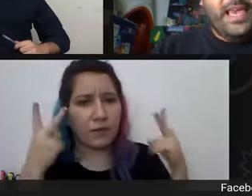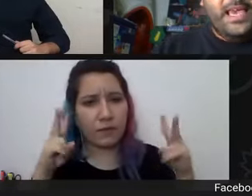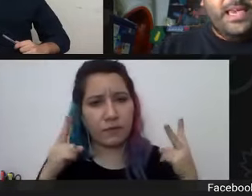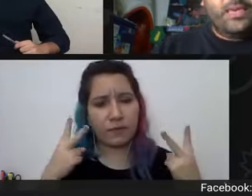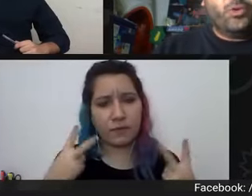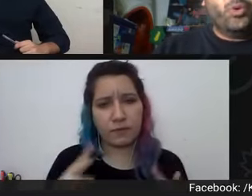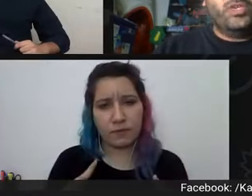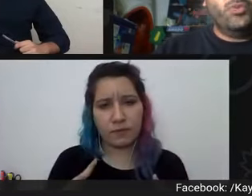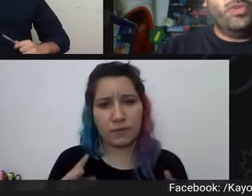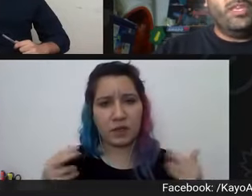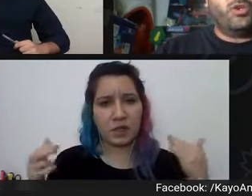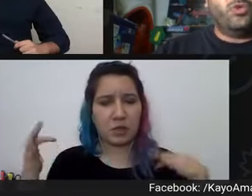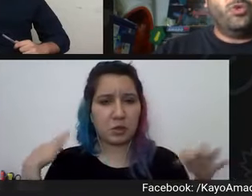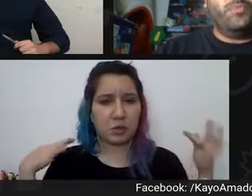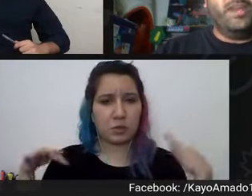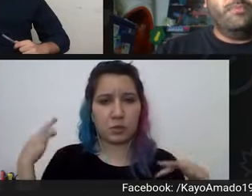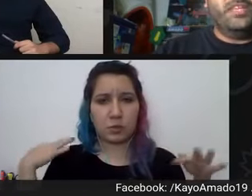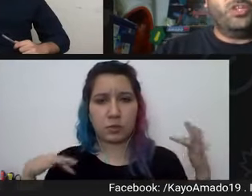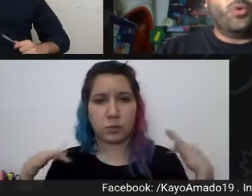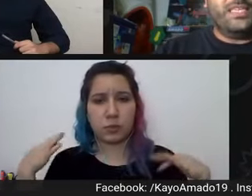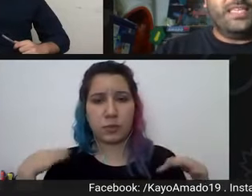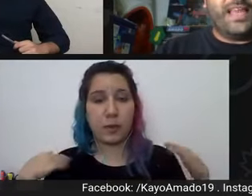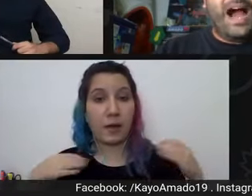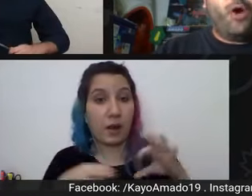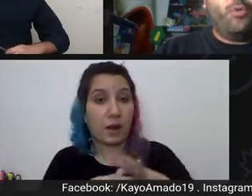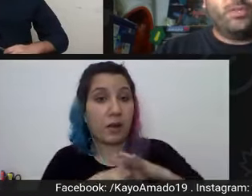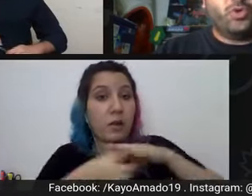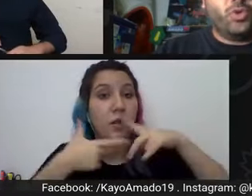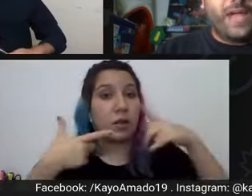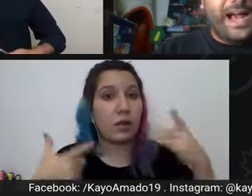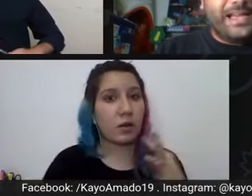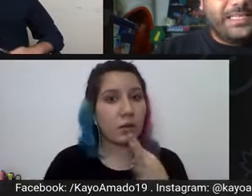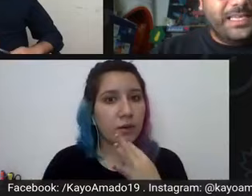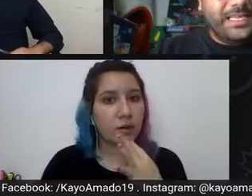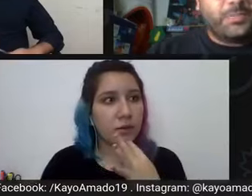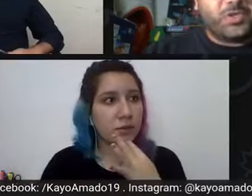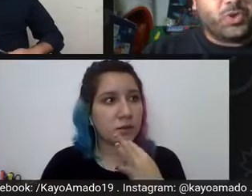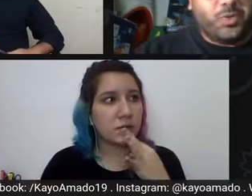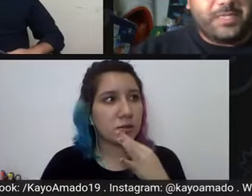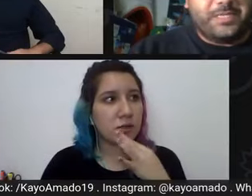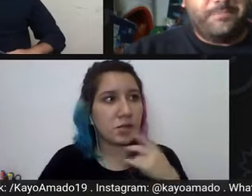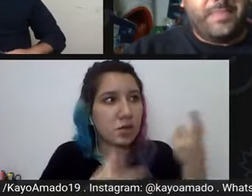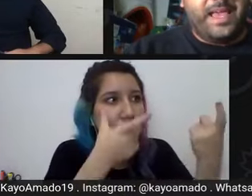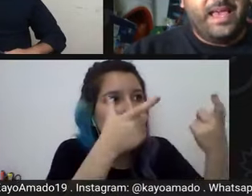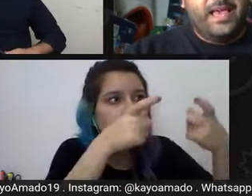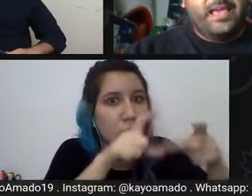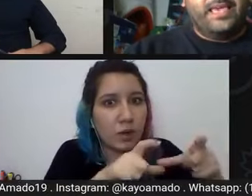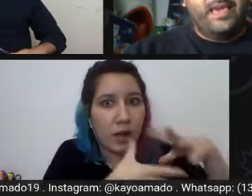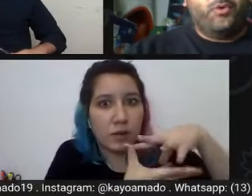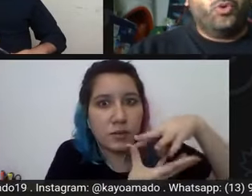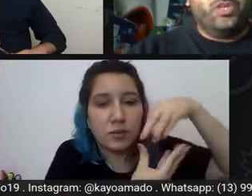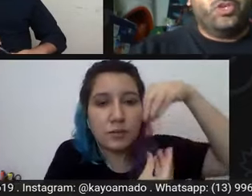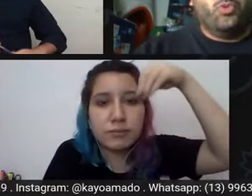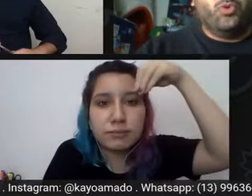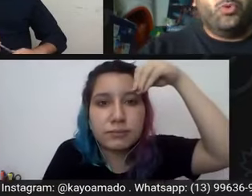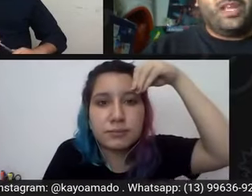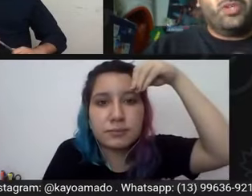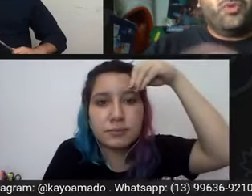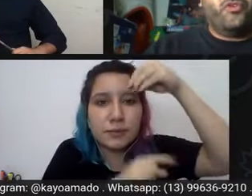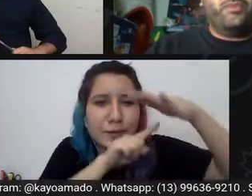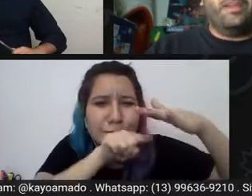dizer que é o turismo que nos permite conhecer a alma dos lugares e das pessoas, né? Que é um